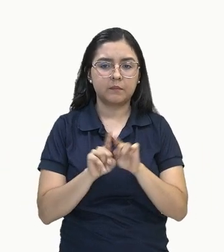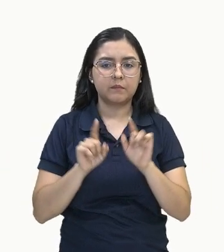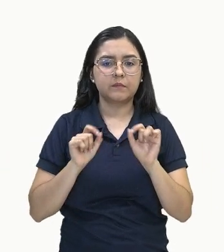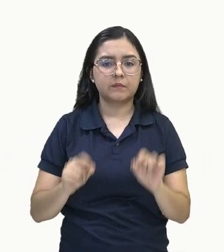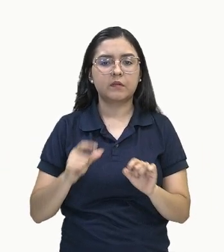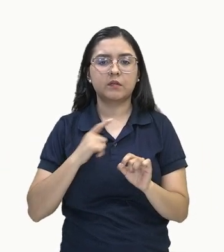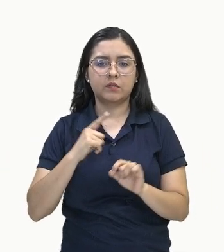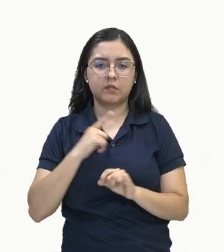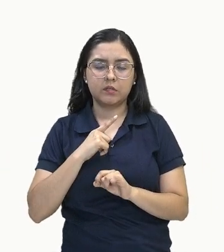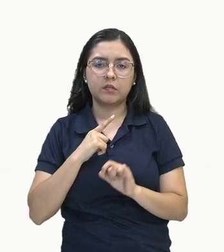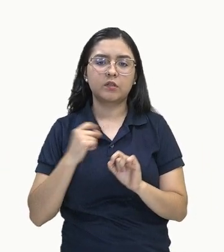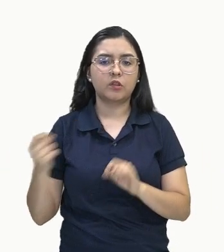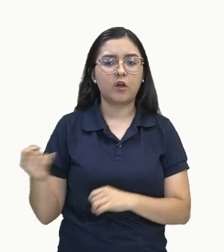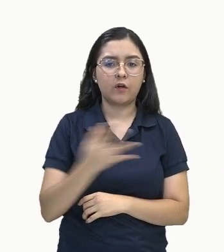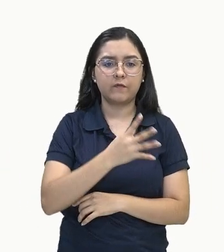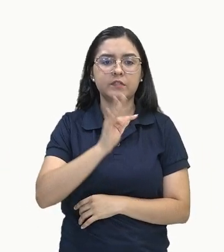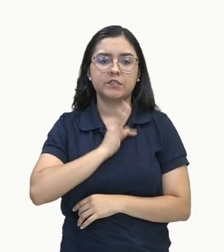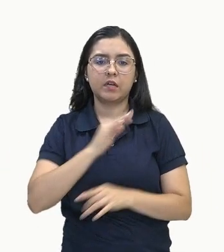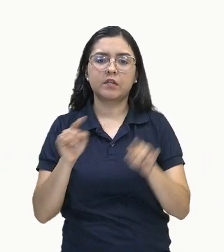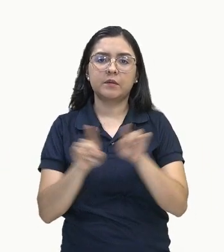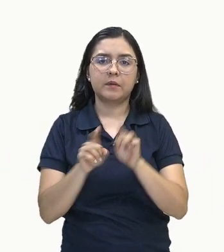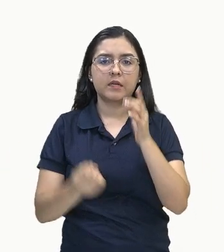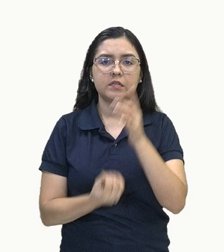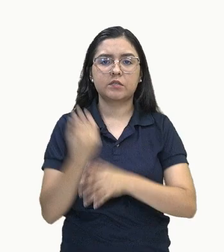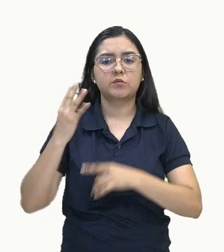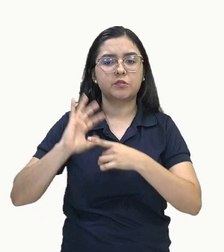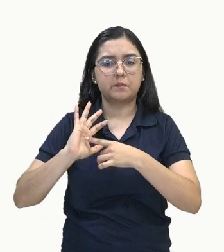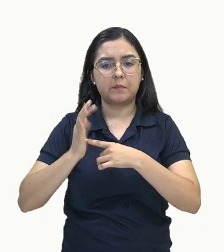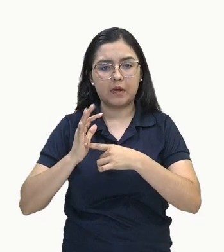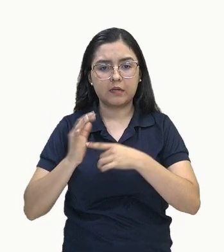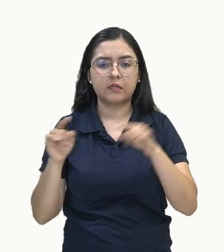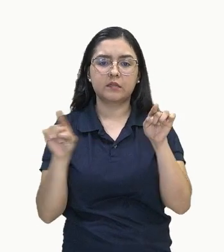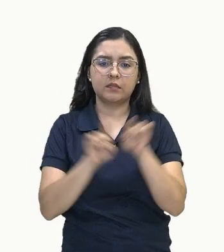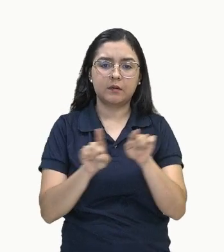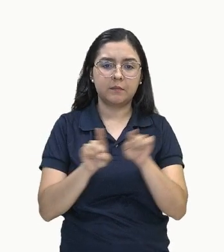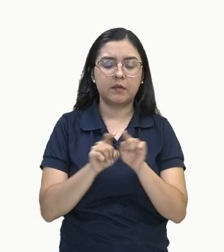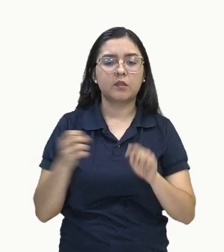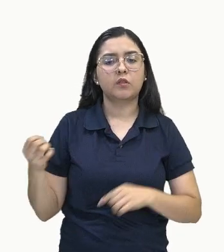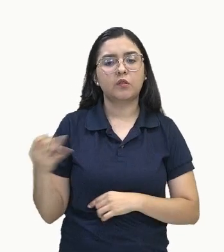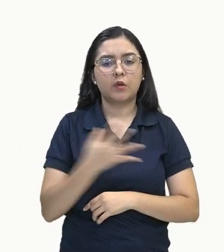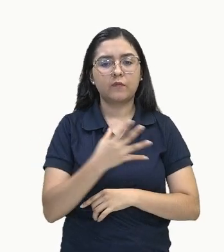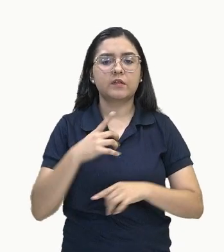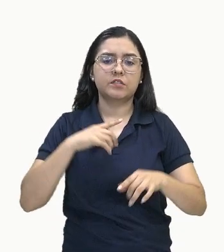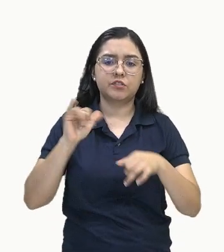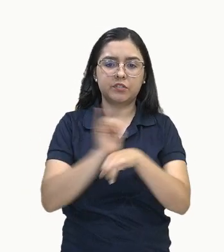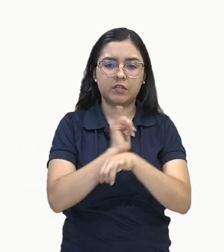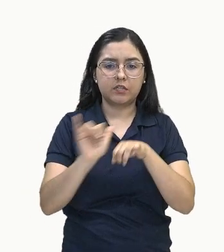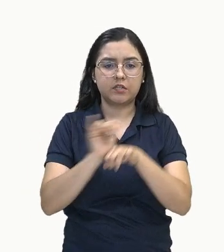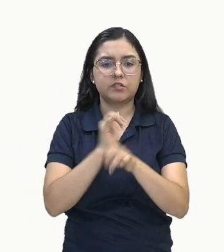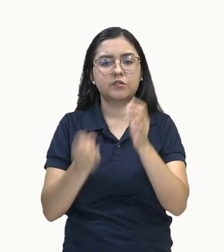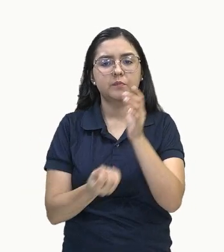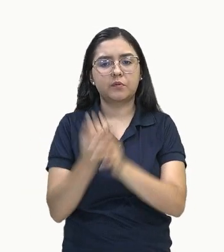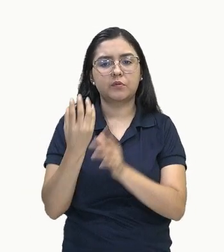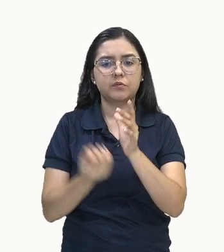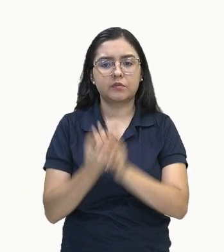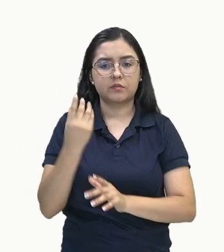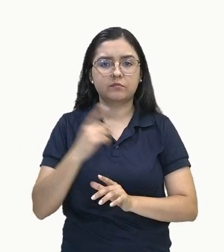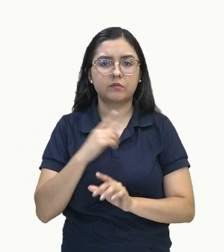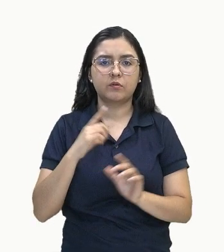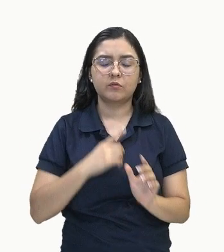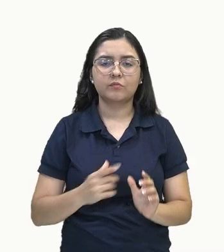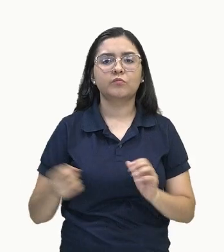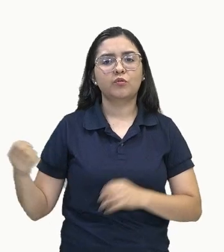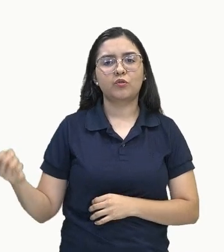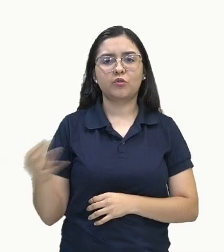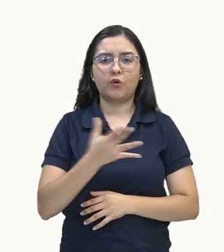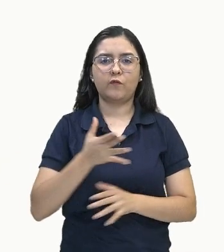técnicas, e o surgimento de máquinas e a introdução de novos meios de produção deram início a um novo momento.